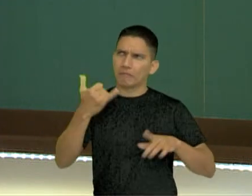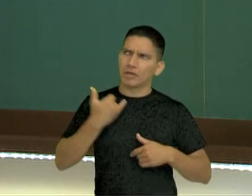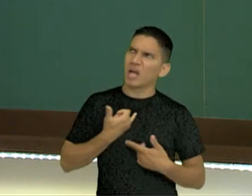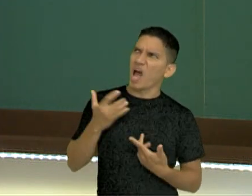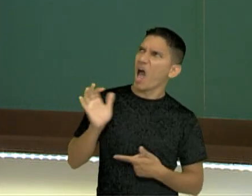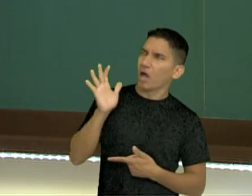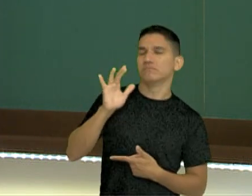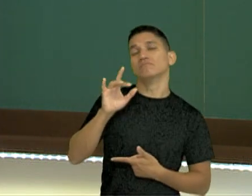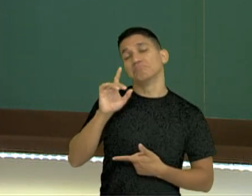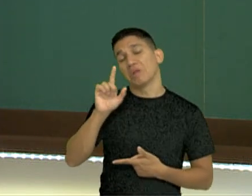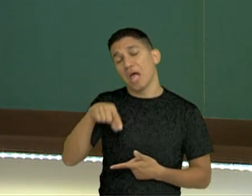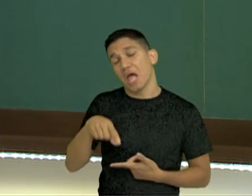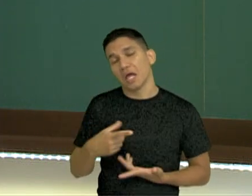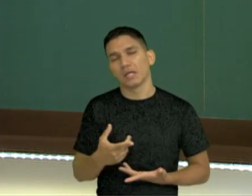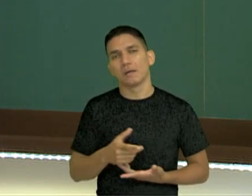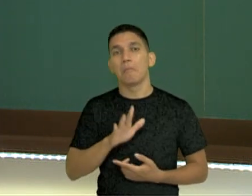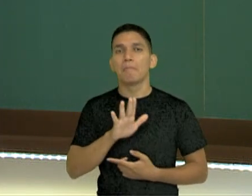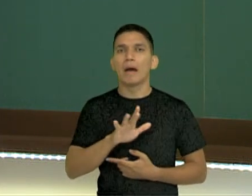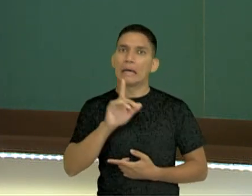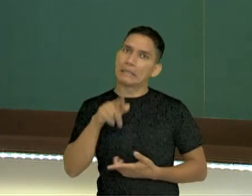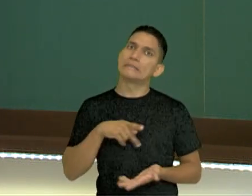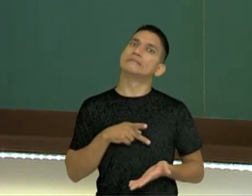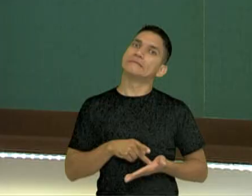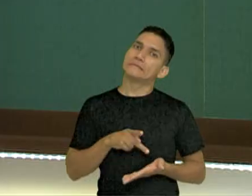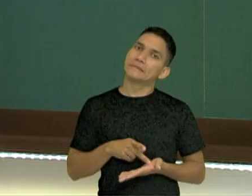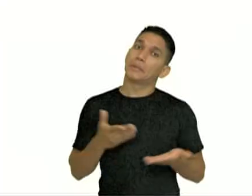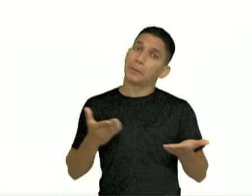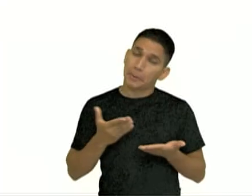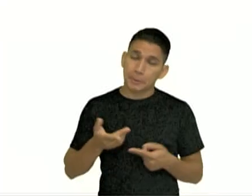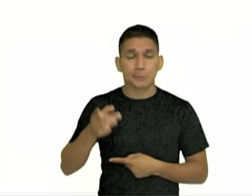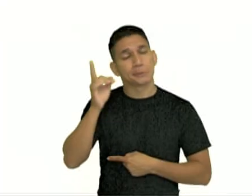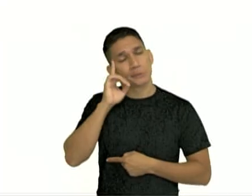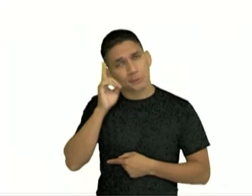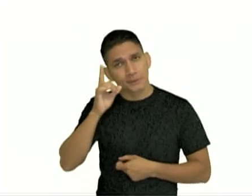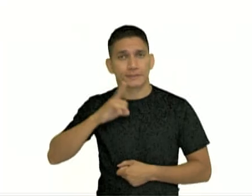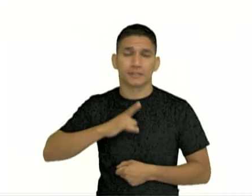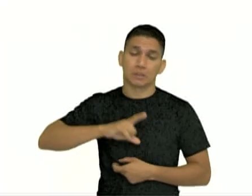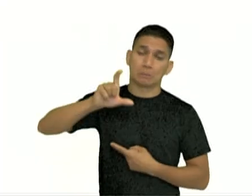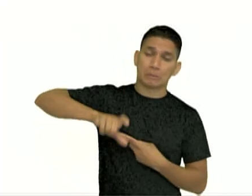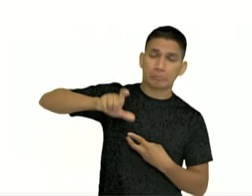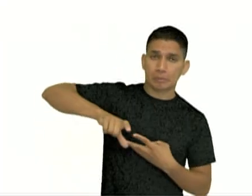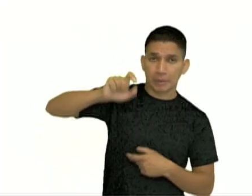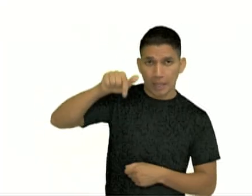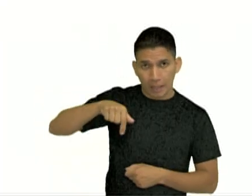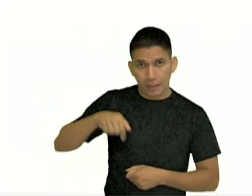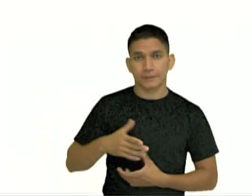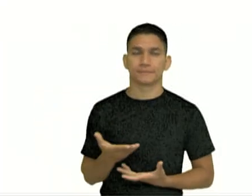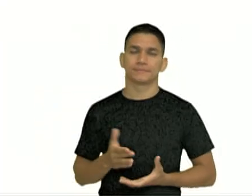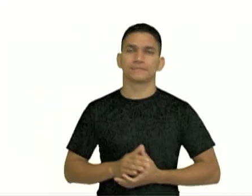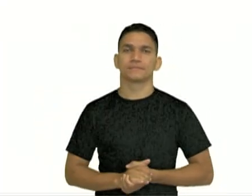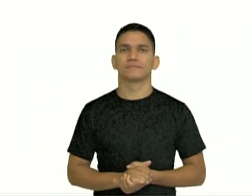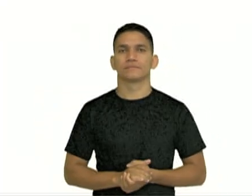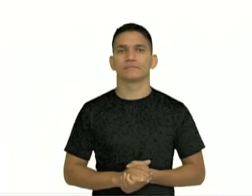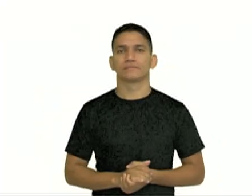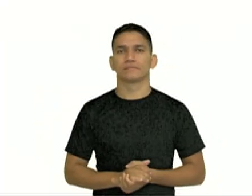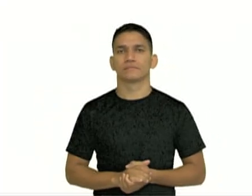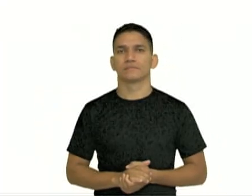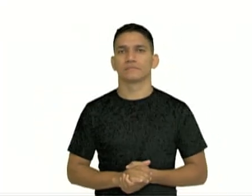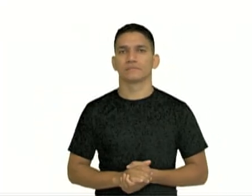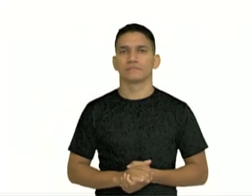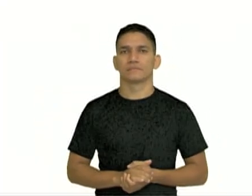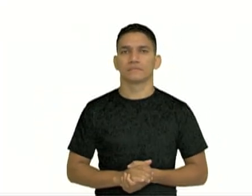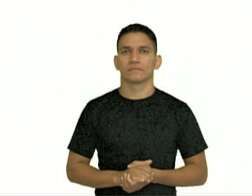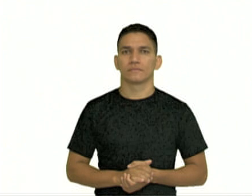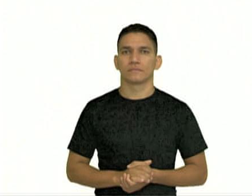É, mas é uma taxa bem realística, que acontece em muitos cartões que nós temos hoje em dia, gente.